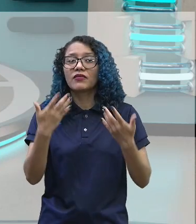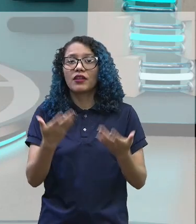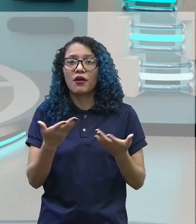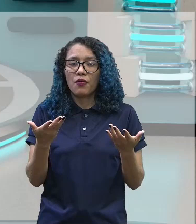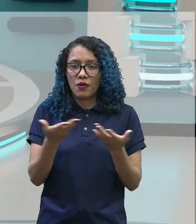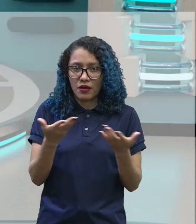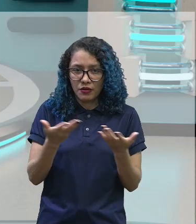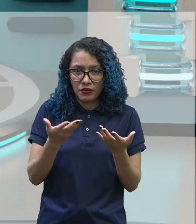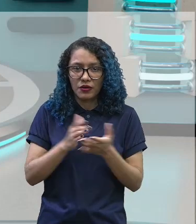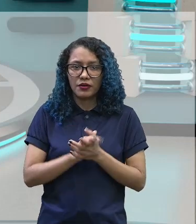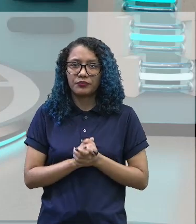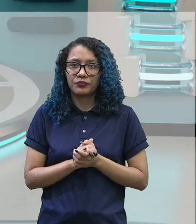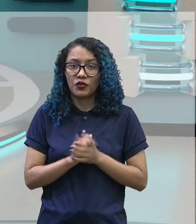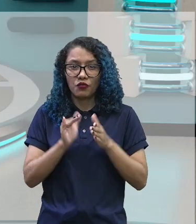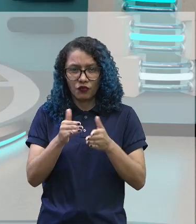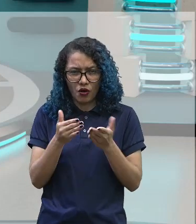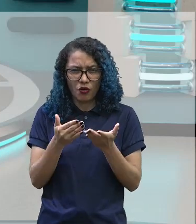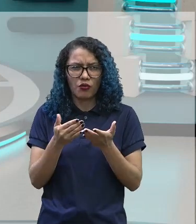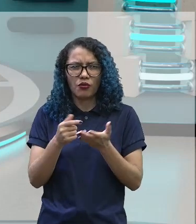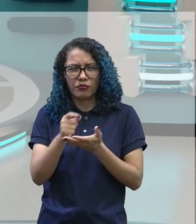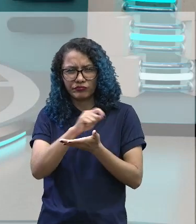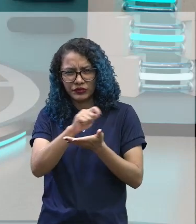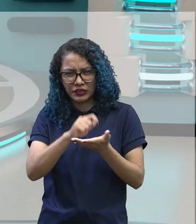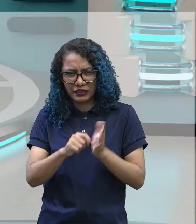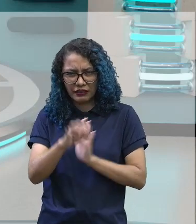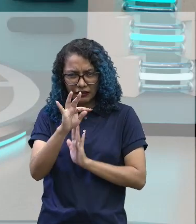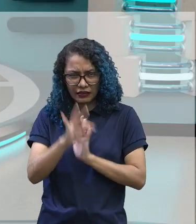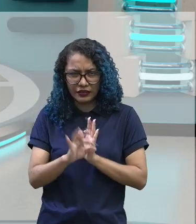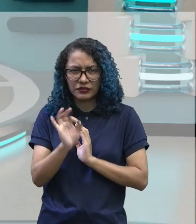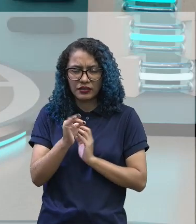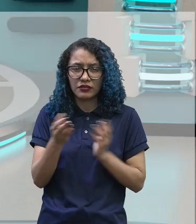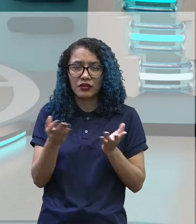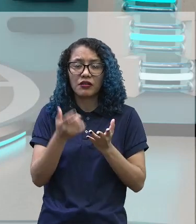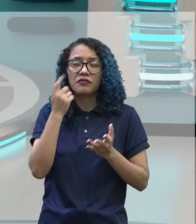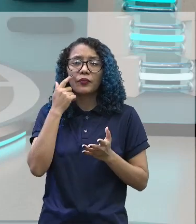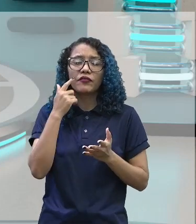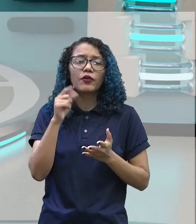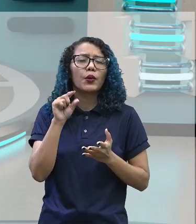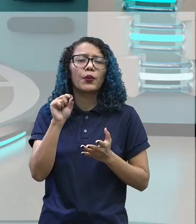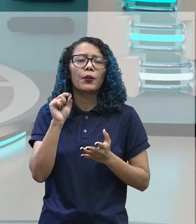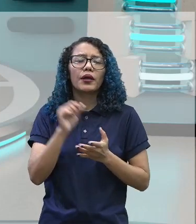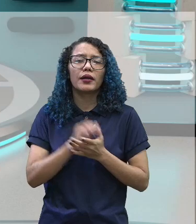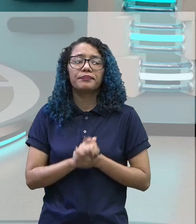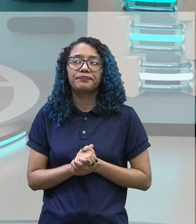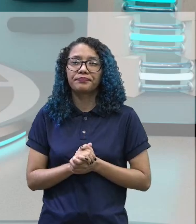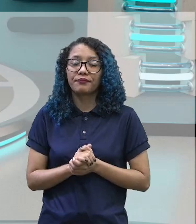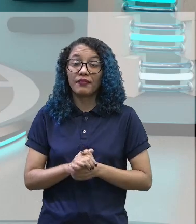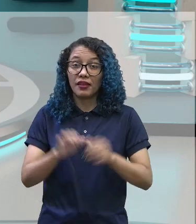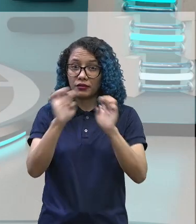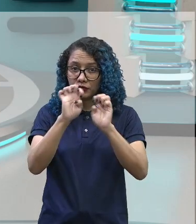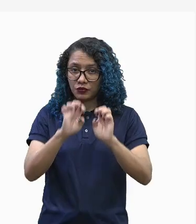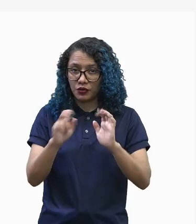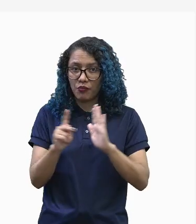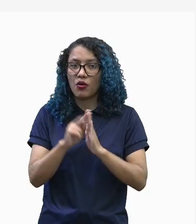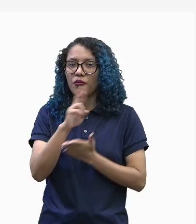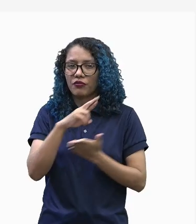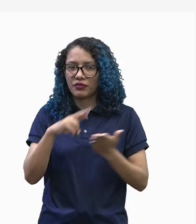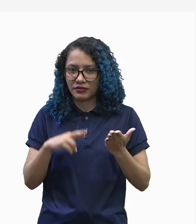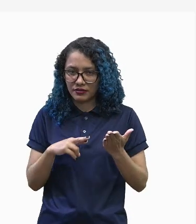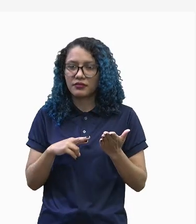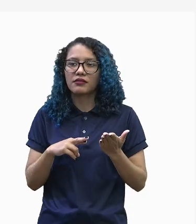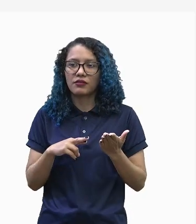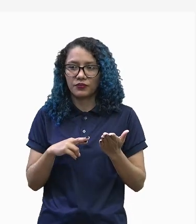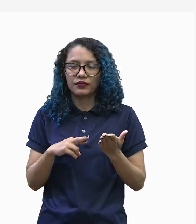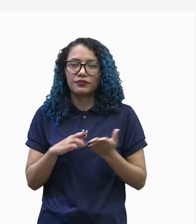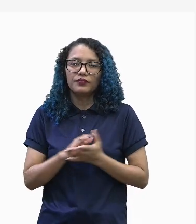sobre produção de texto, vamos conhecer a estrutura da redação, né? Como